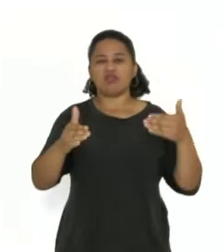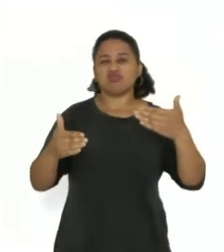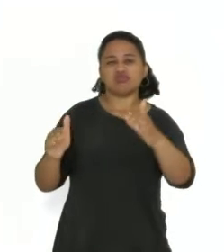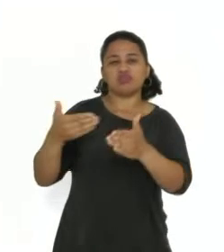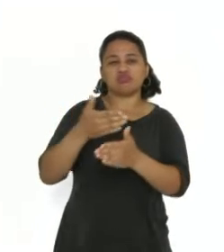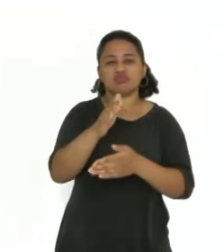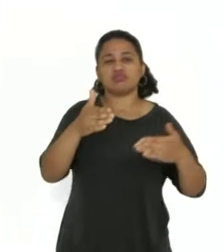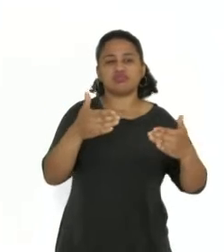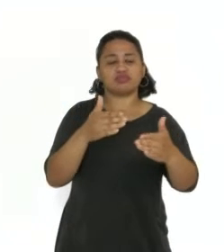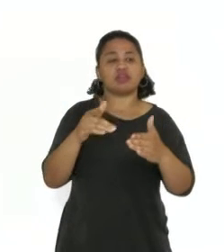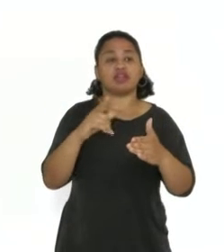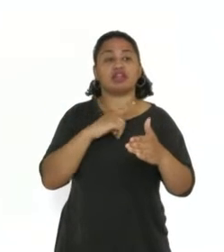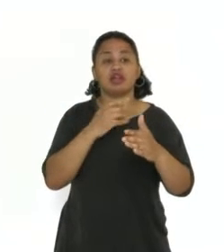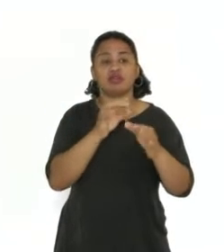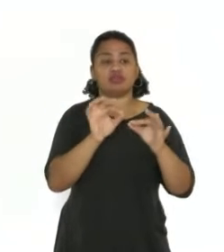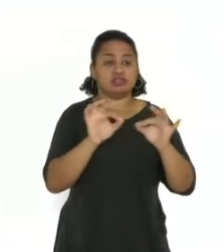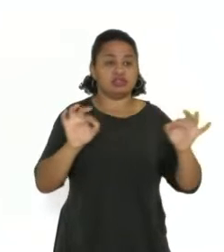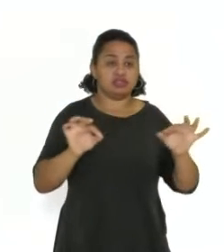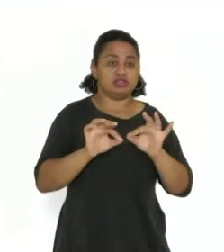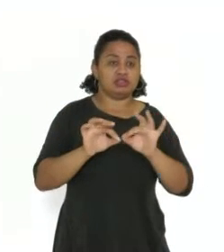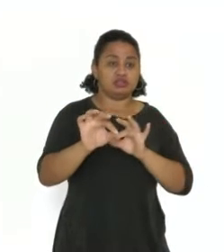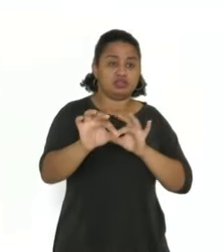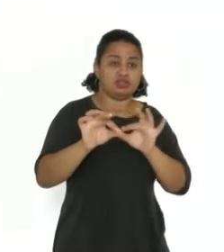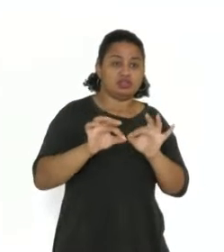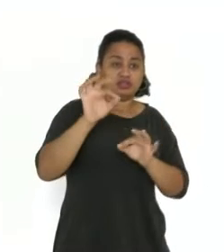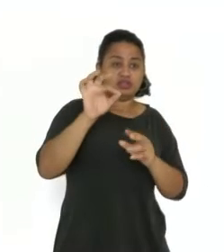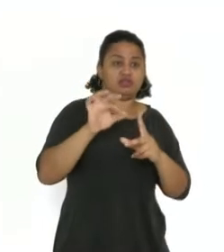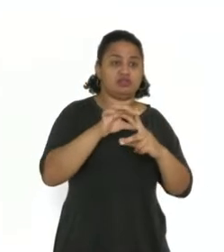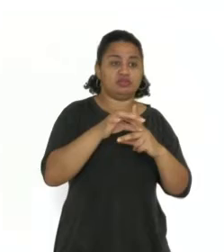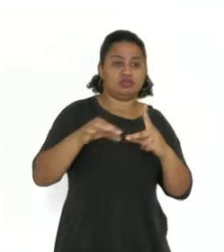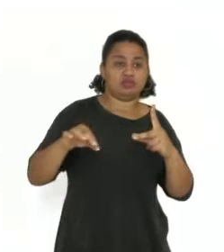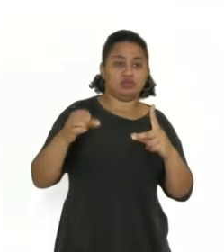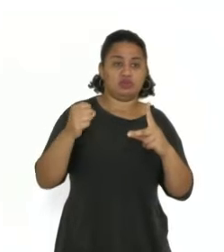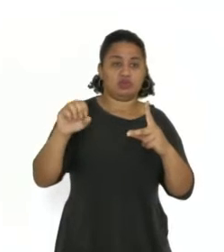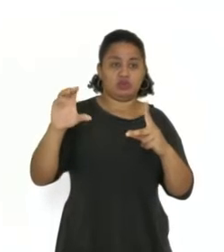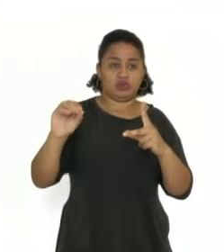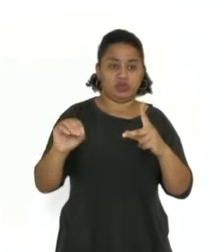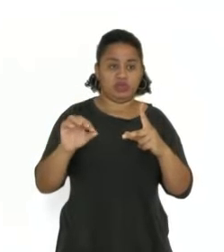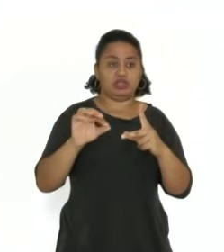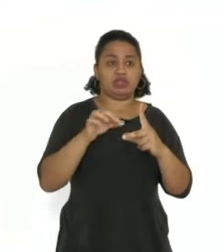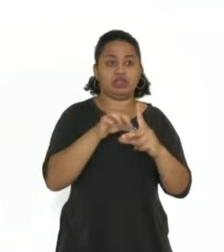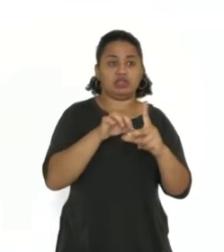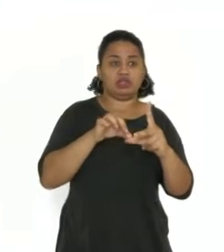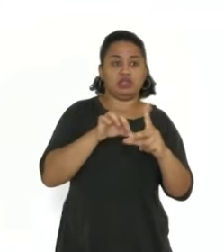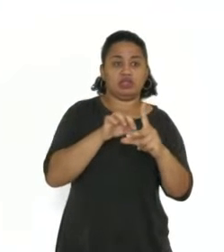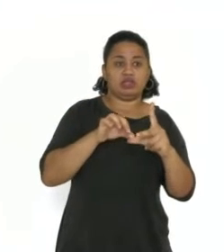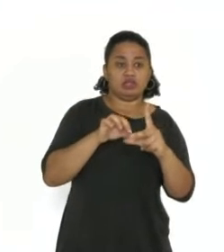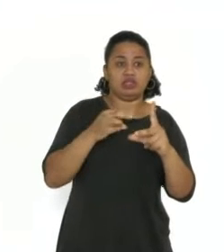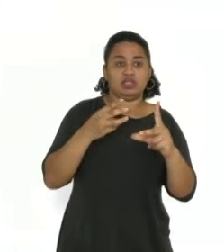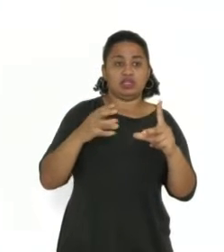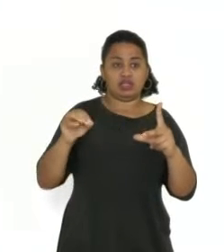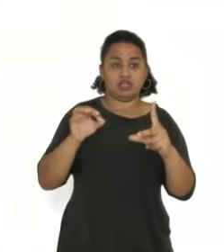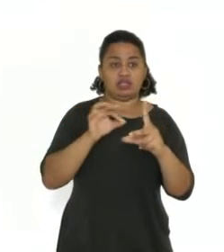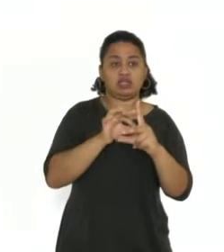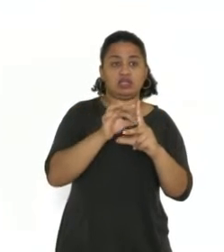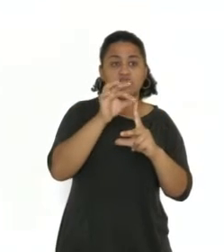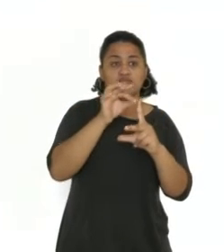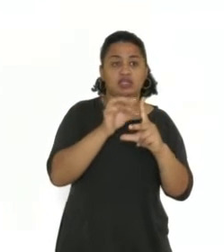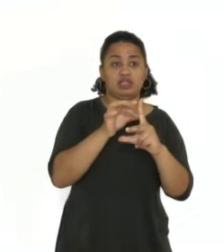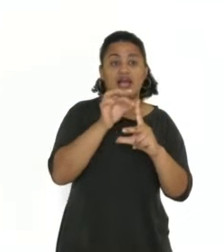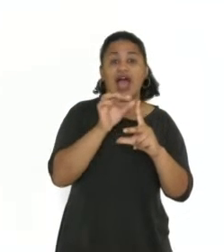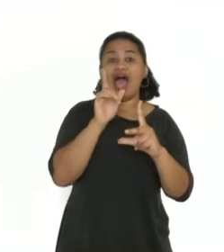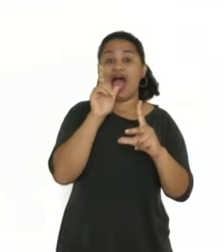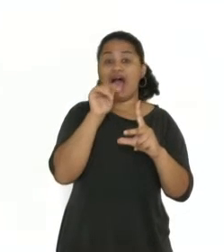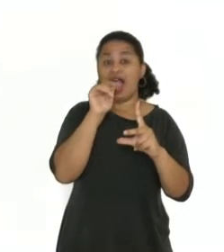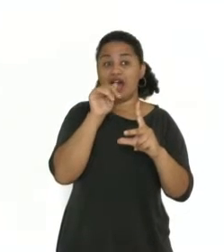E a gente tem algumas medidas de comprimento, que é 80 centímetros, de largura, que é 30, a altura da água